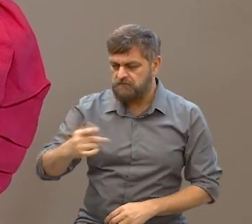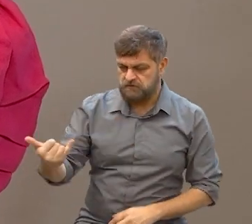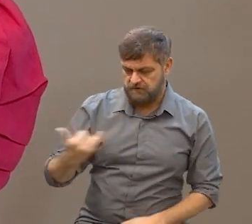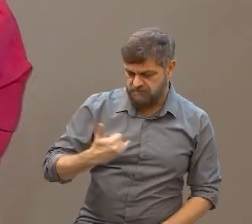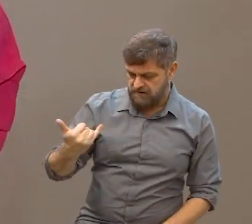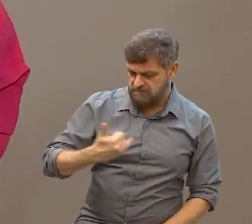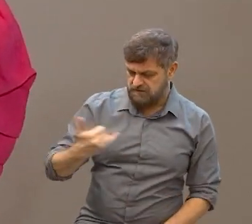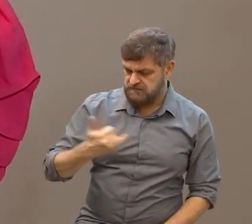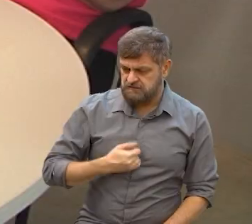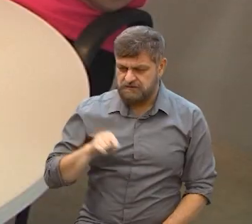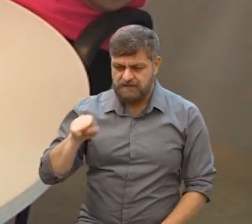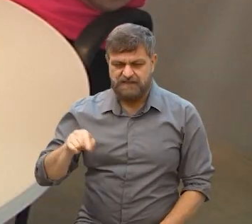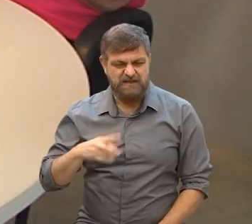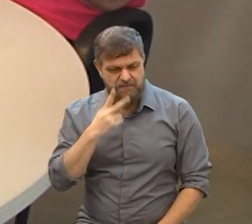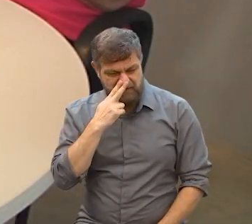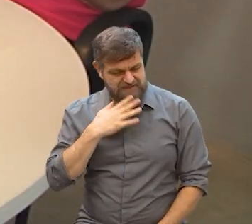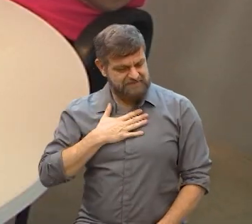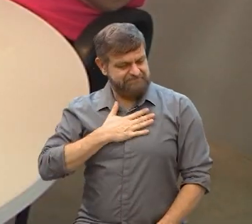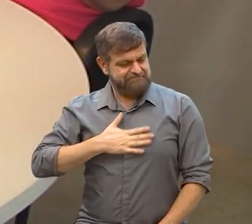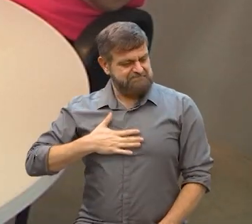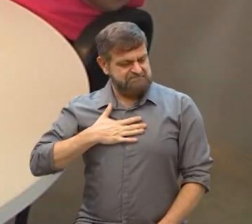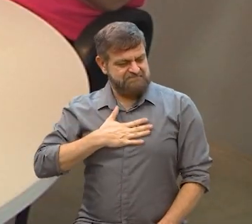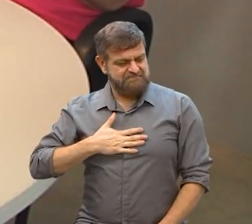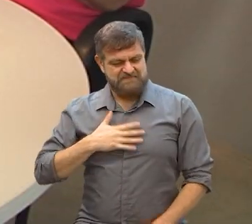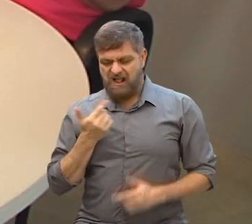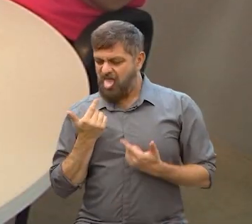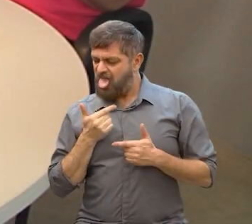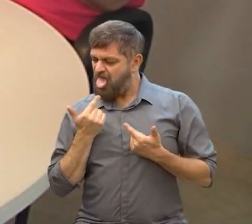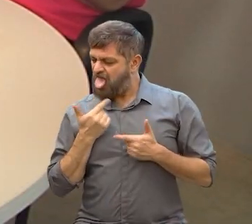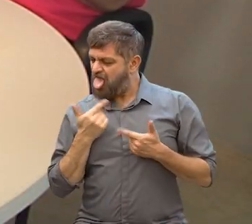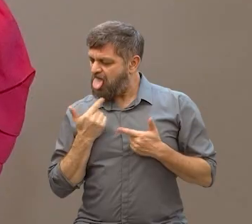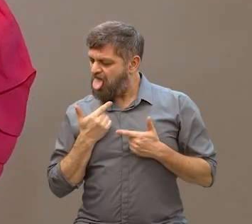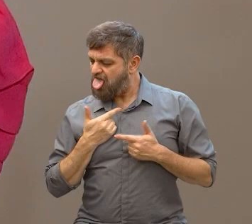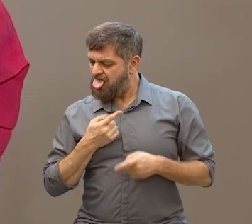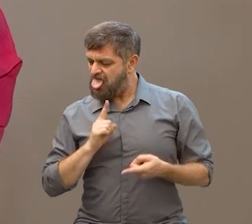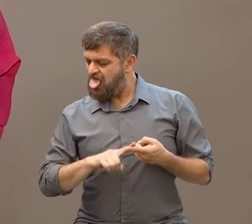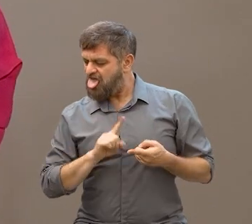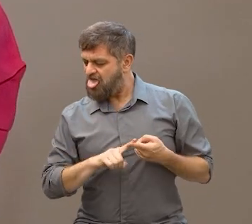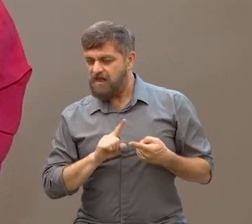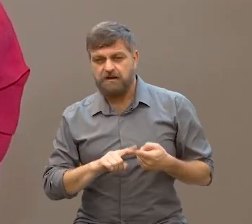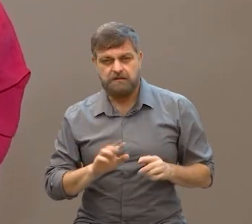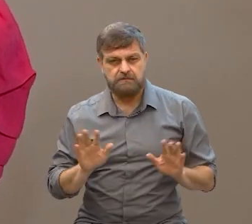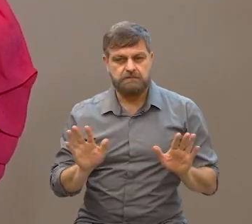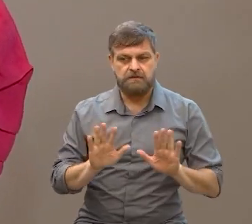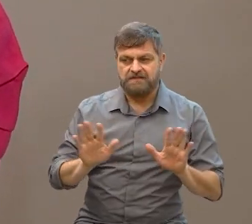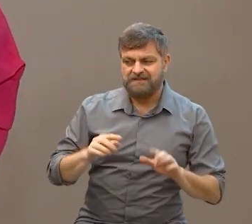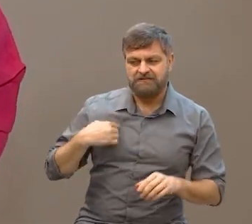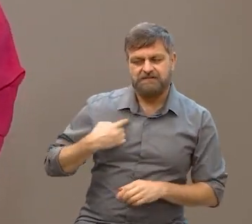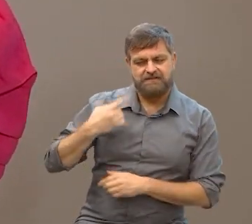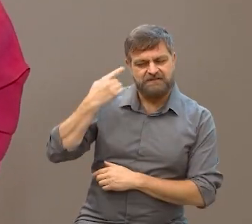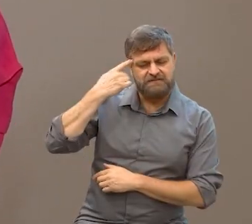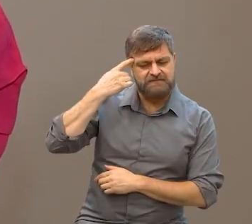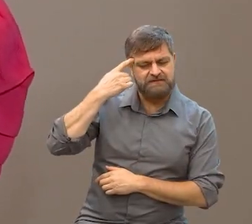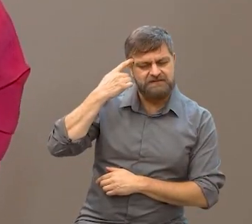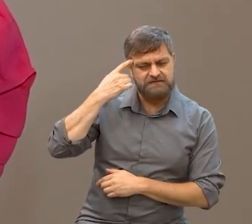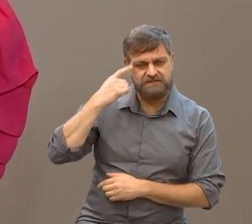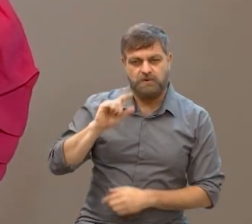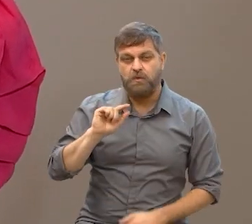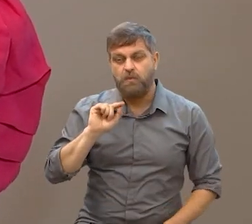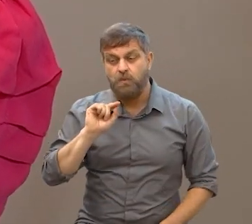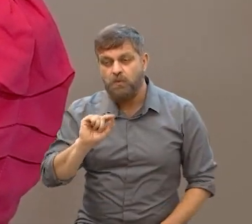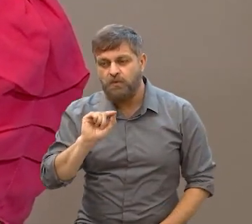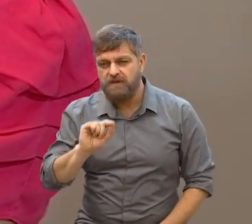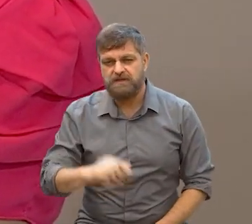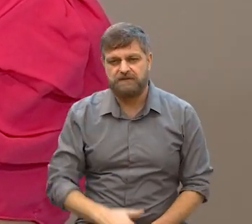falar isso até com um certo prazer. Sarcasmo. Né? Um sarcasmo. E a gente, né, eu penso sempre, né, o